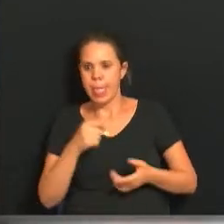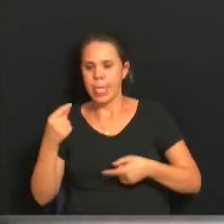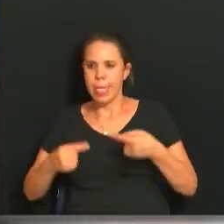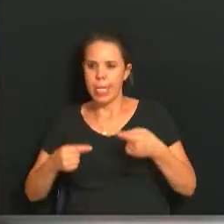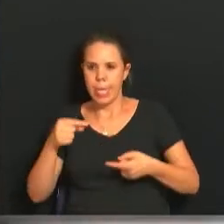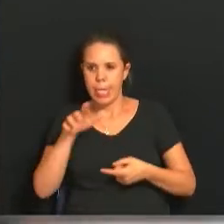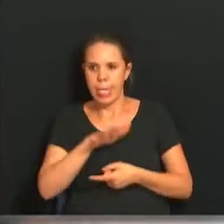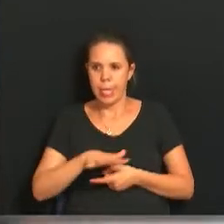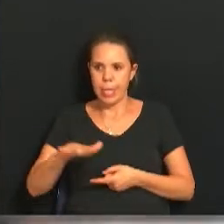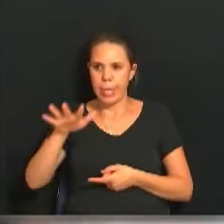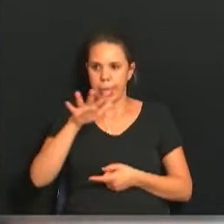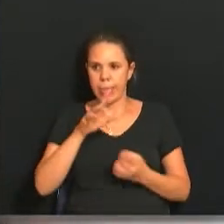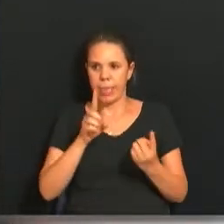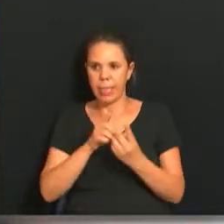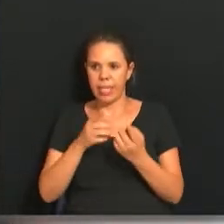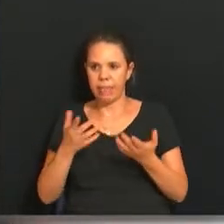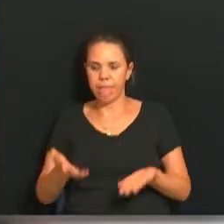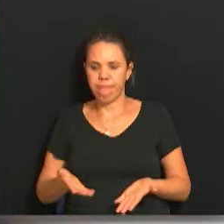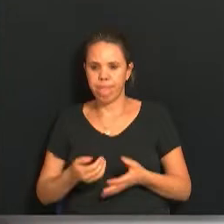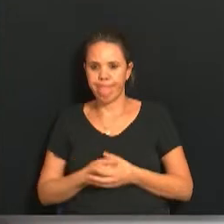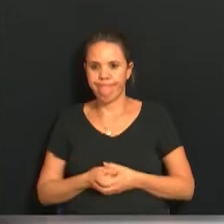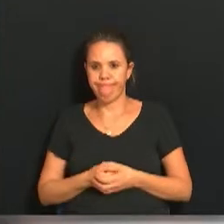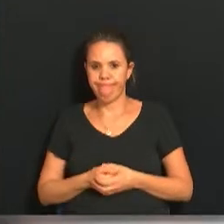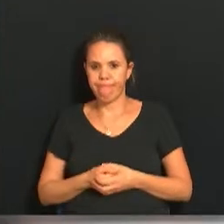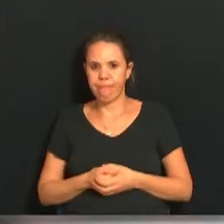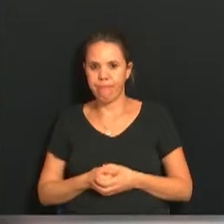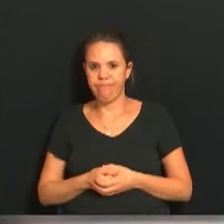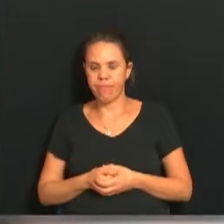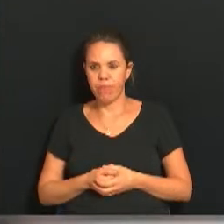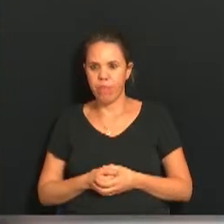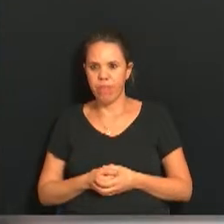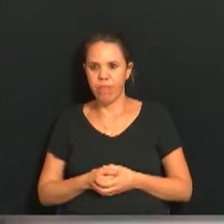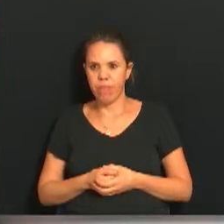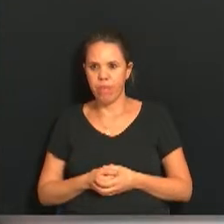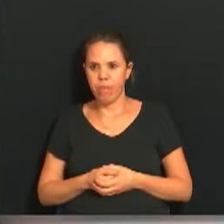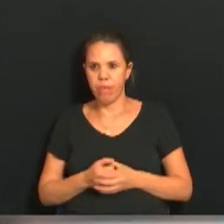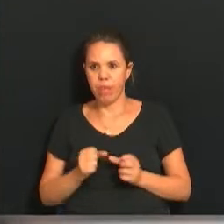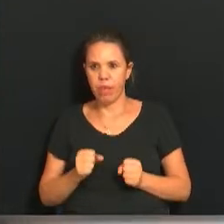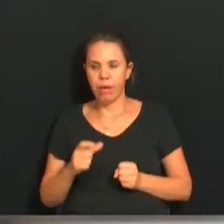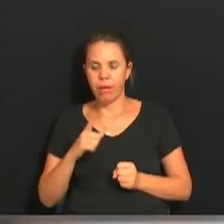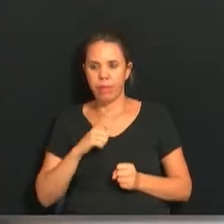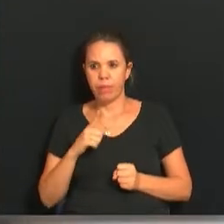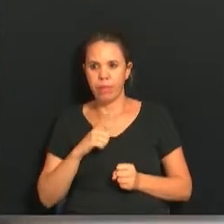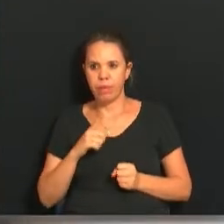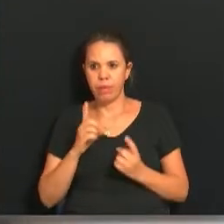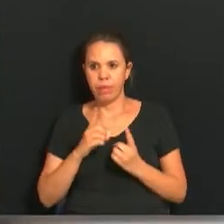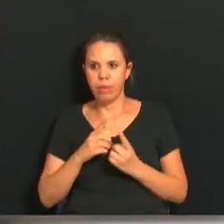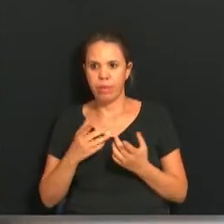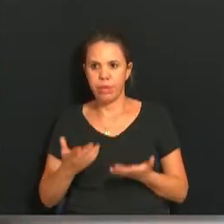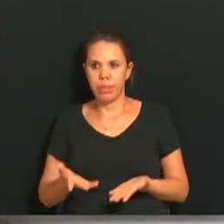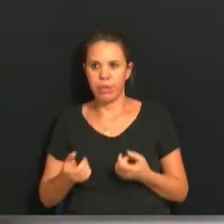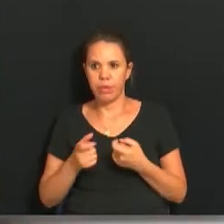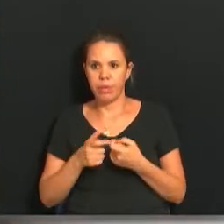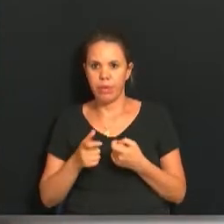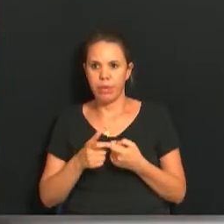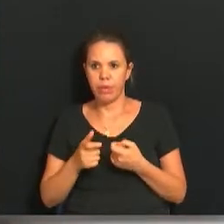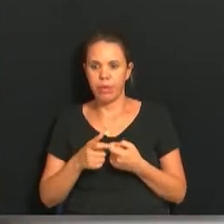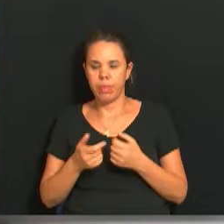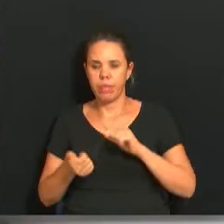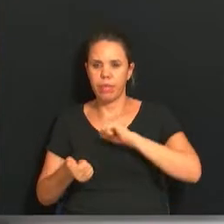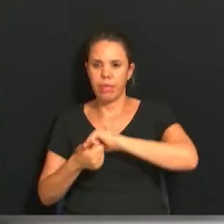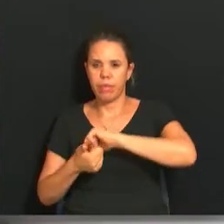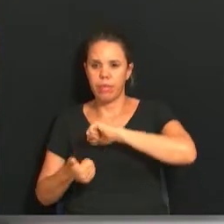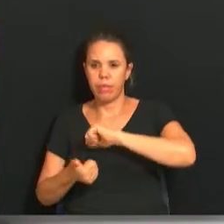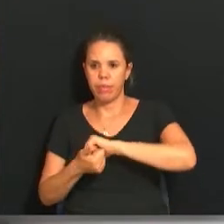discussões de atendimento, tanto para que possamos ter atendimento médico com qualidade, para